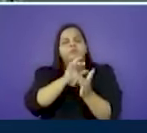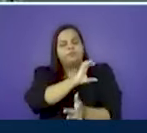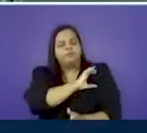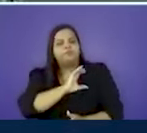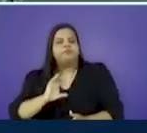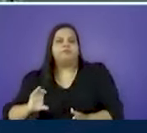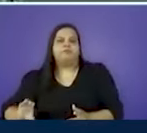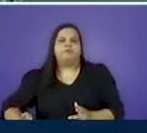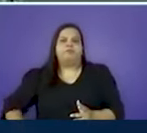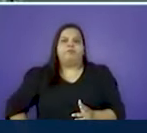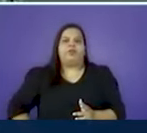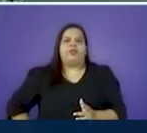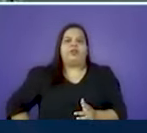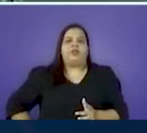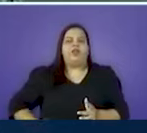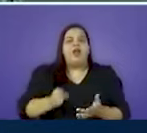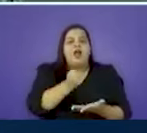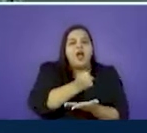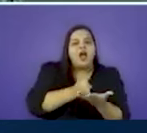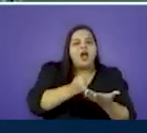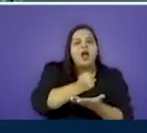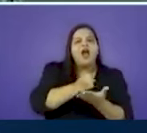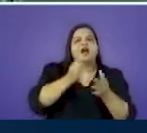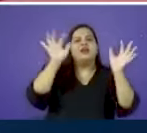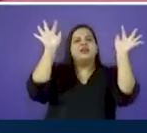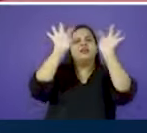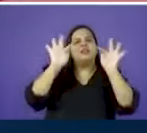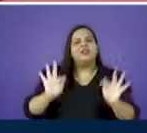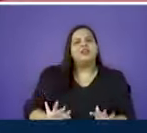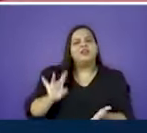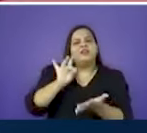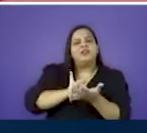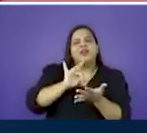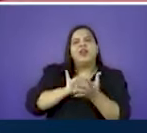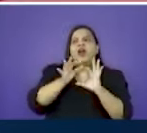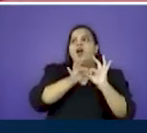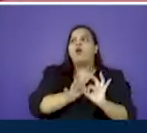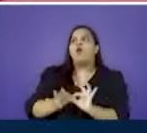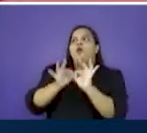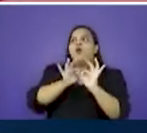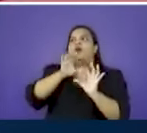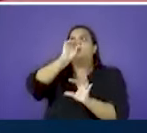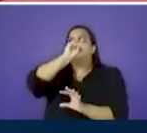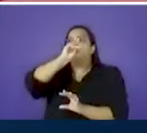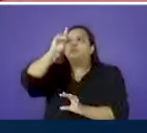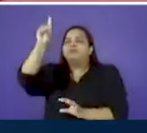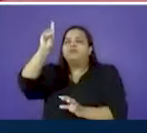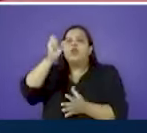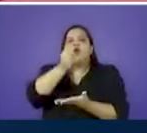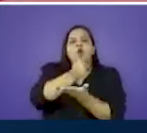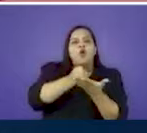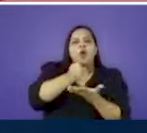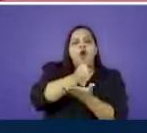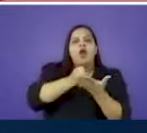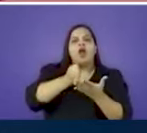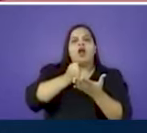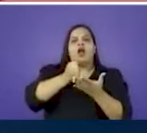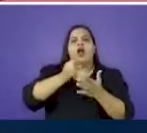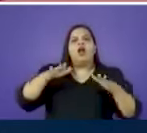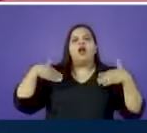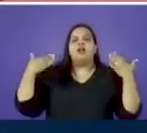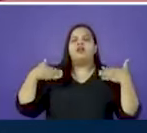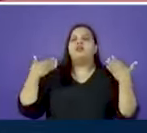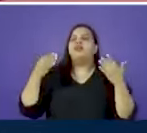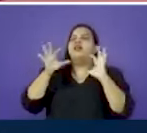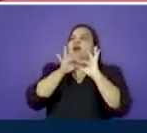Cristo. O fundamento da nossa alegria é a comunhão com o Pai. O fundamento da nossa alegria é a comunhão com o